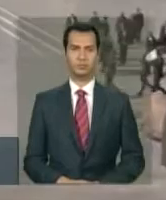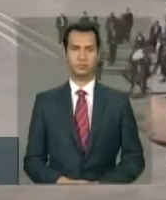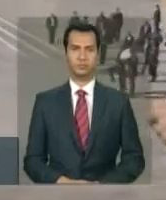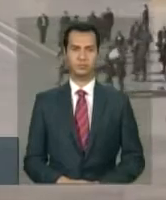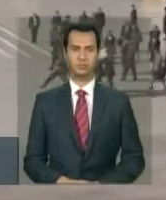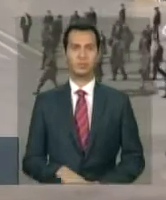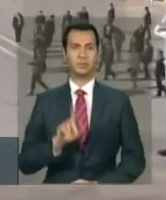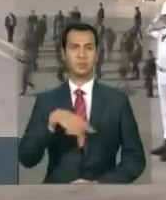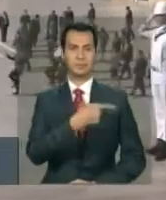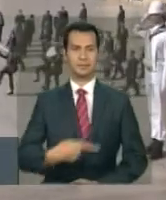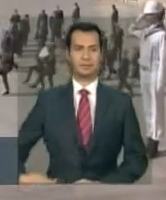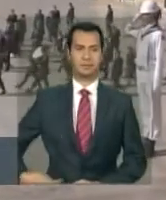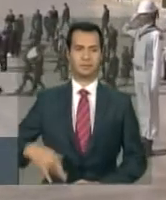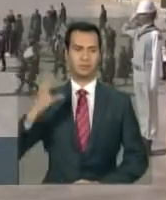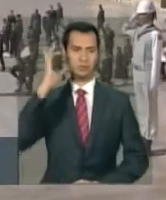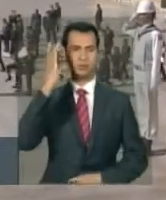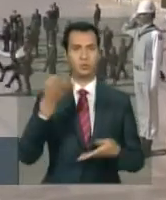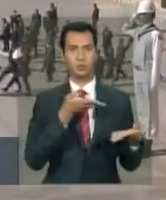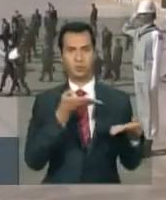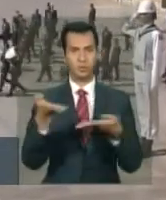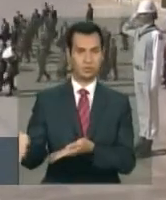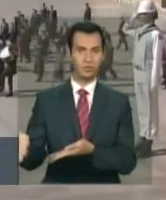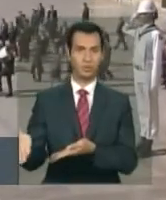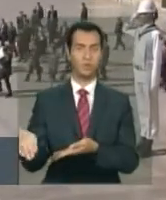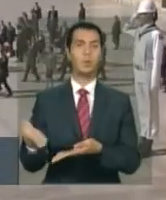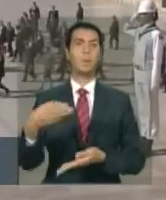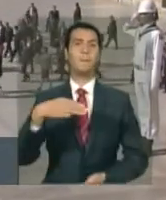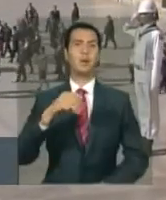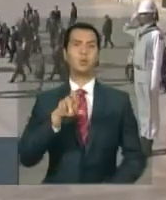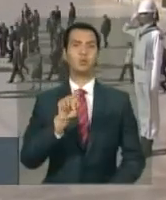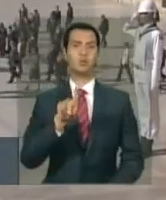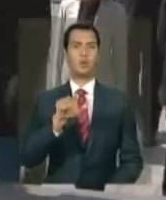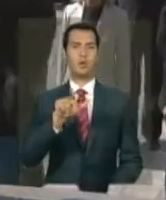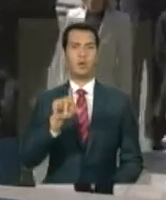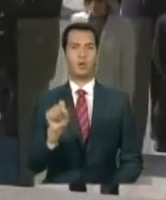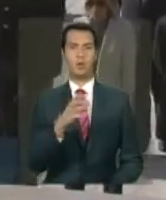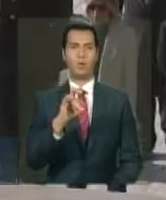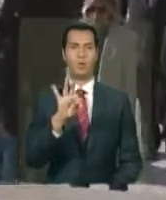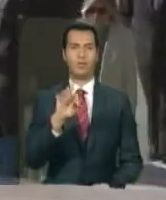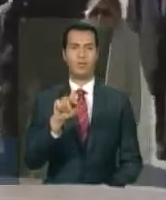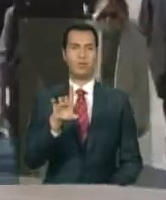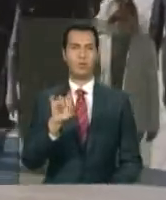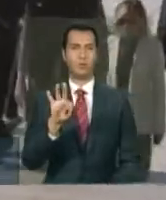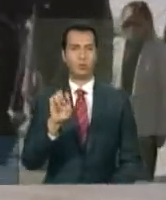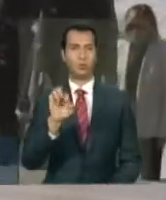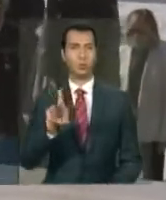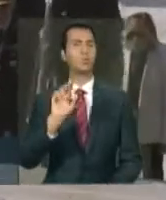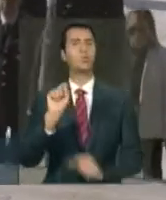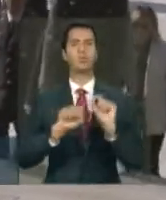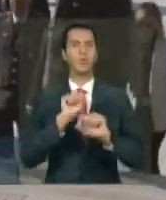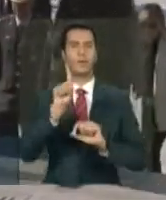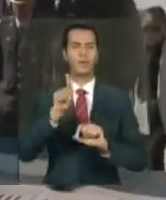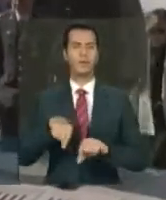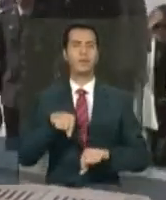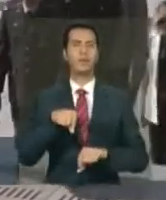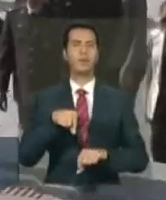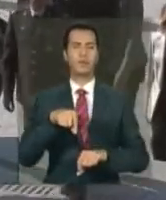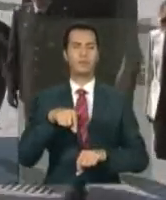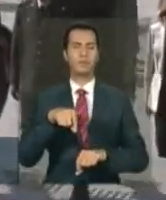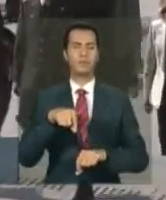da visita da presidenta Dilma ao mausoléu de Atatürk. Na verdade, é o túmulo